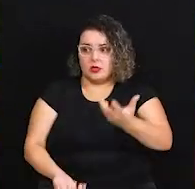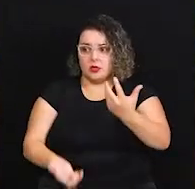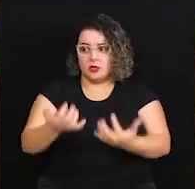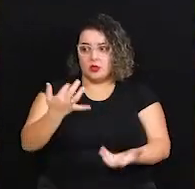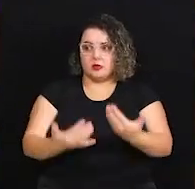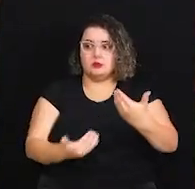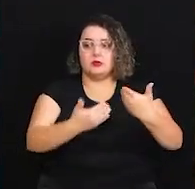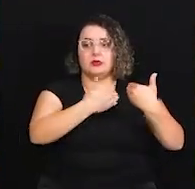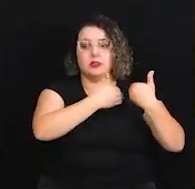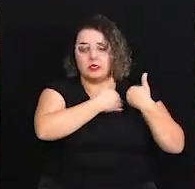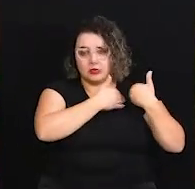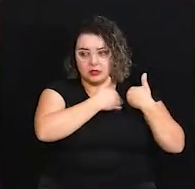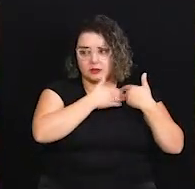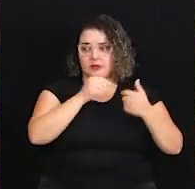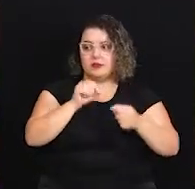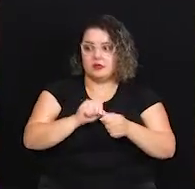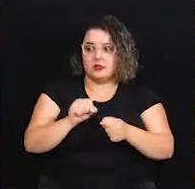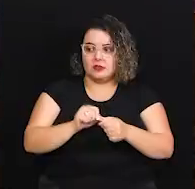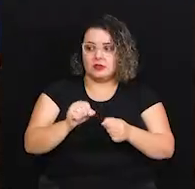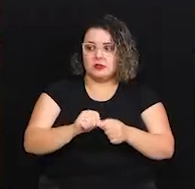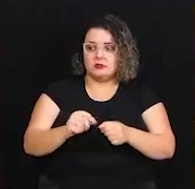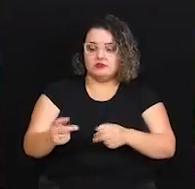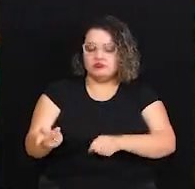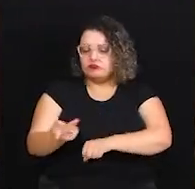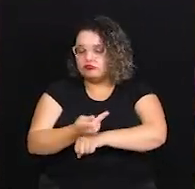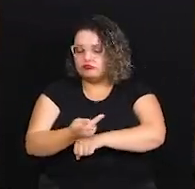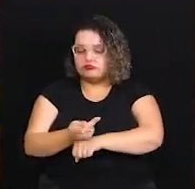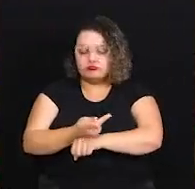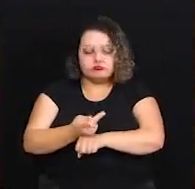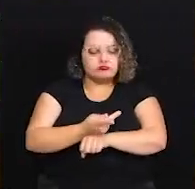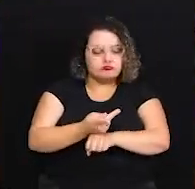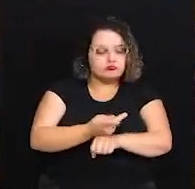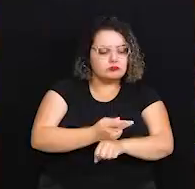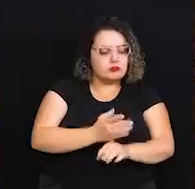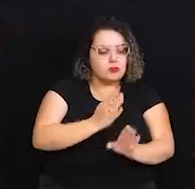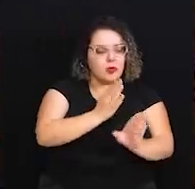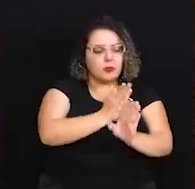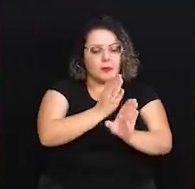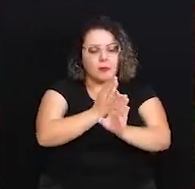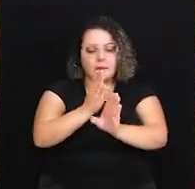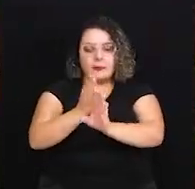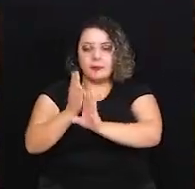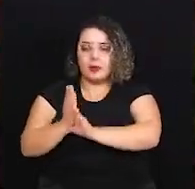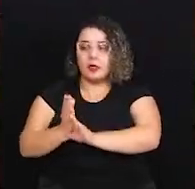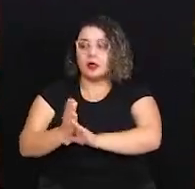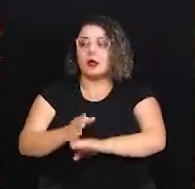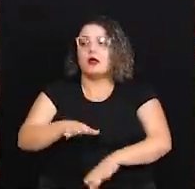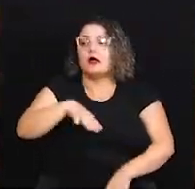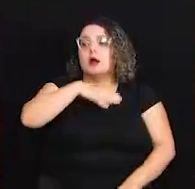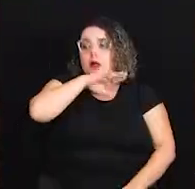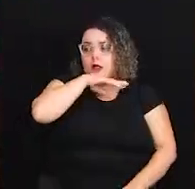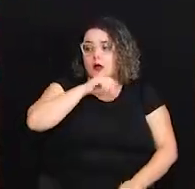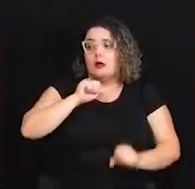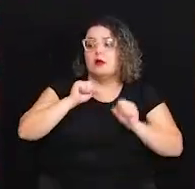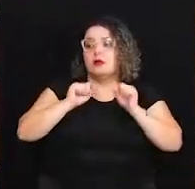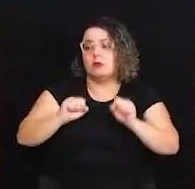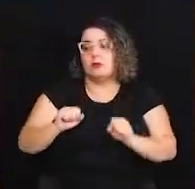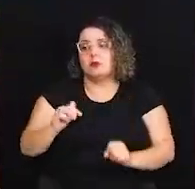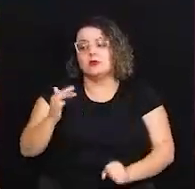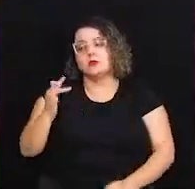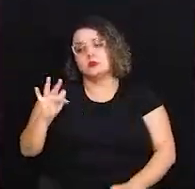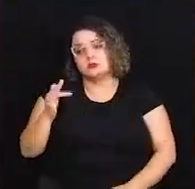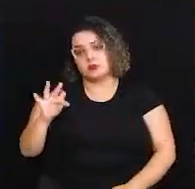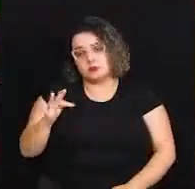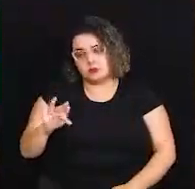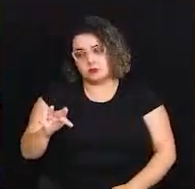é responsável por fazer uma varredura no local para identificar animais que eventualmente possam estar